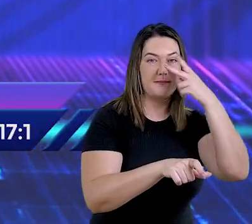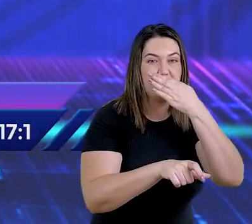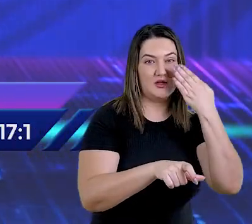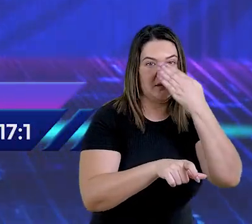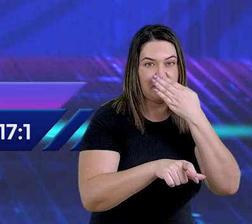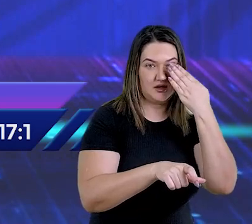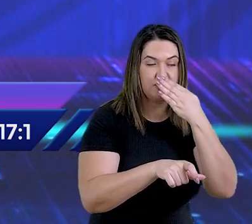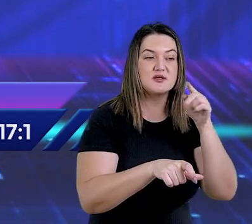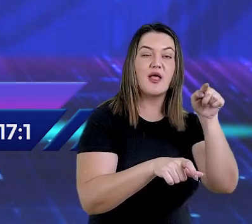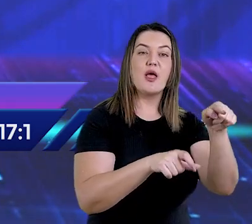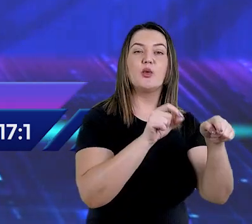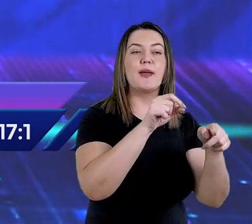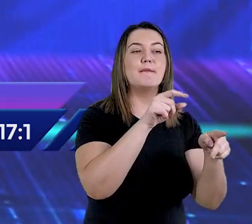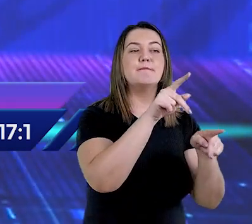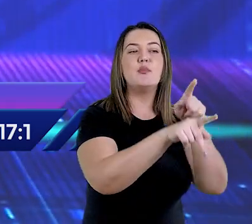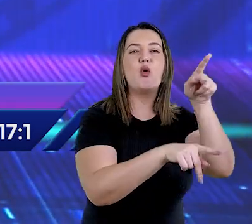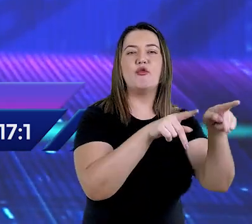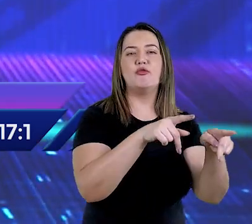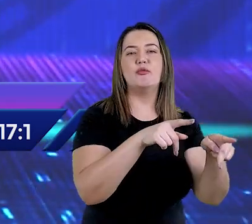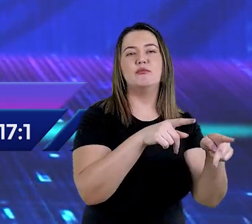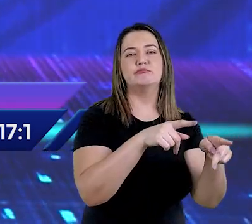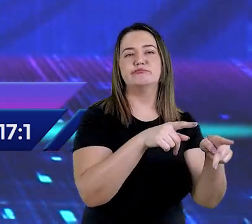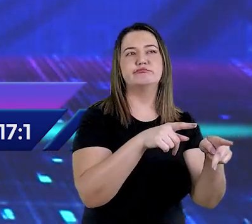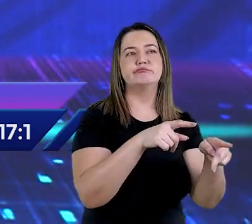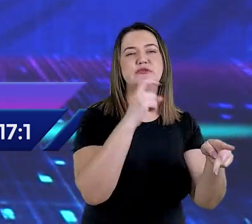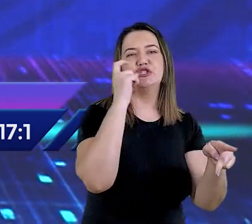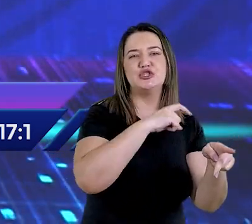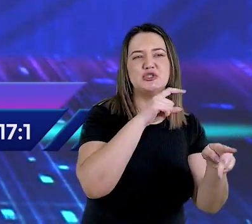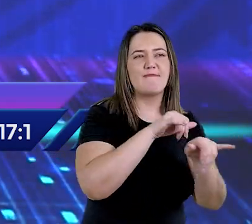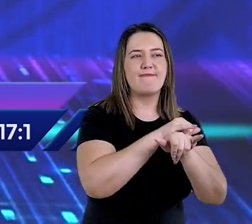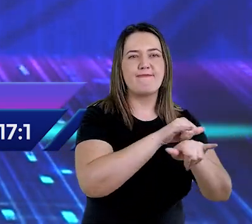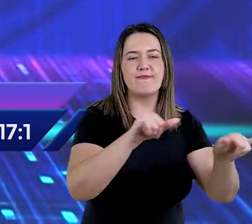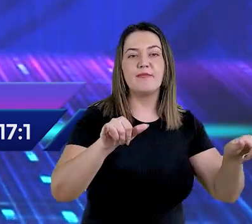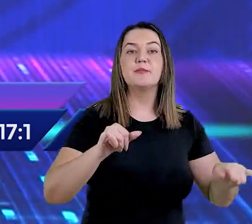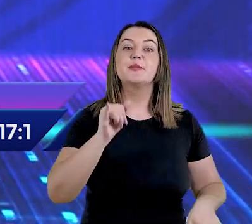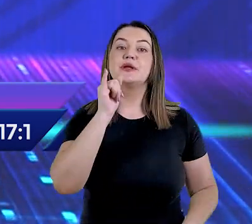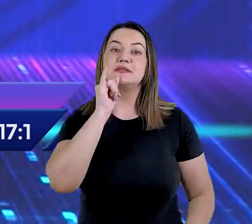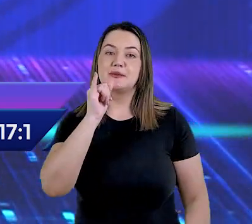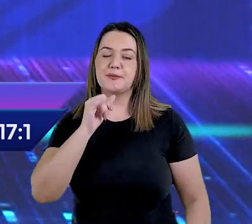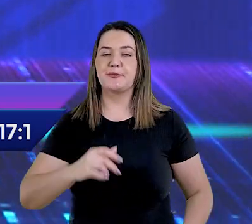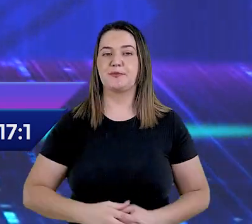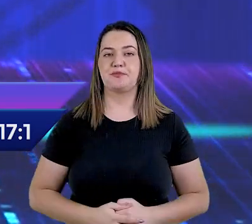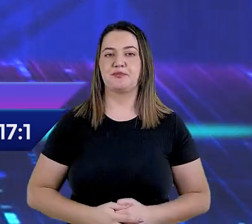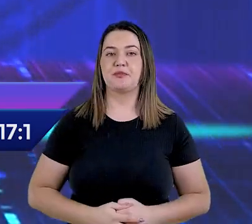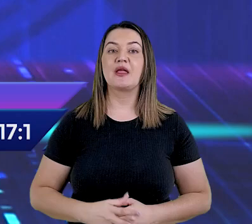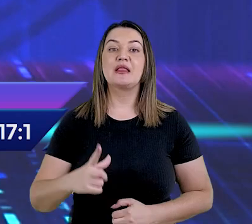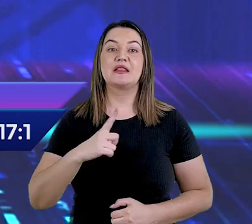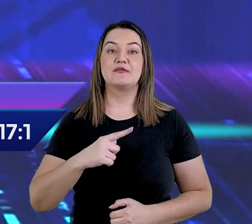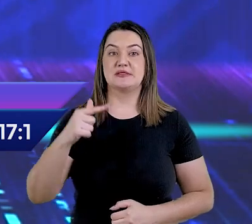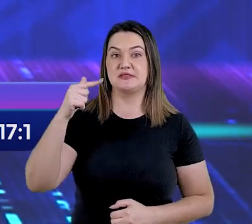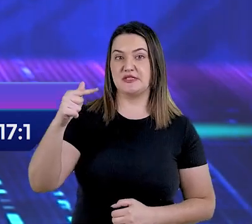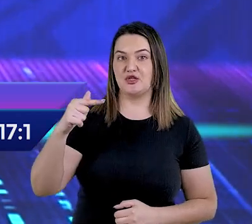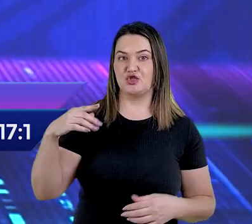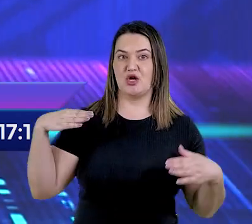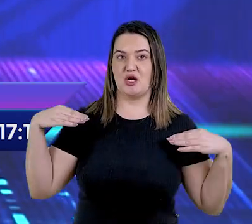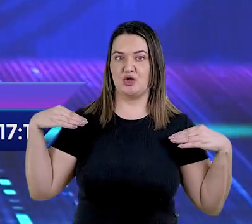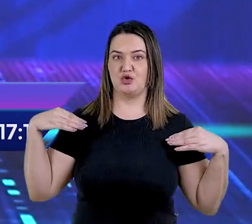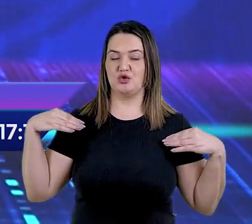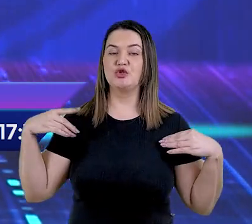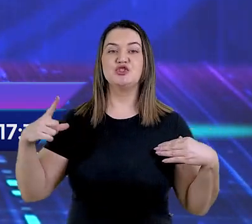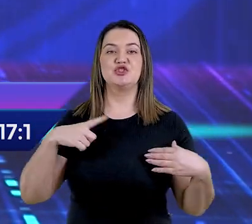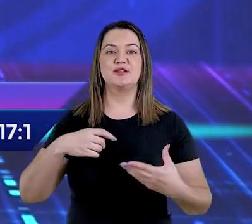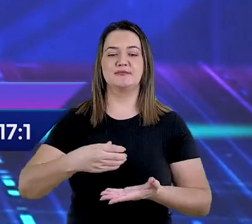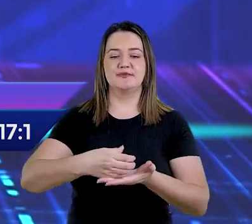o povo da perdição. Olha o que diz a Bíblia. Veio um dos 7 anjos que tem as 7 taças e falou comigo dizendo: